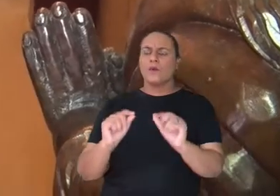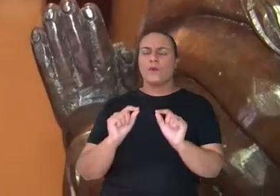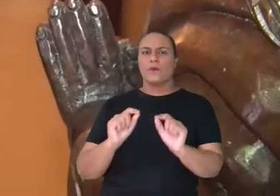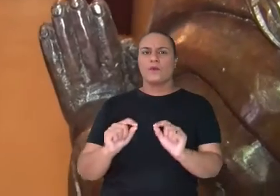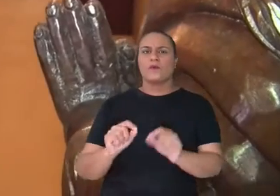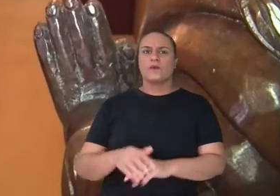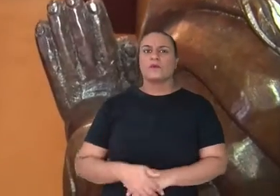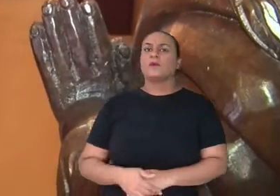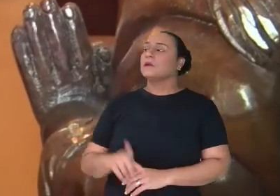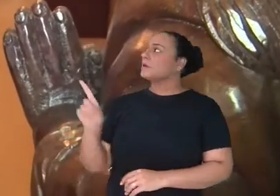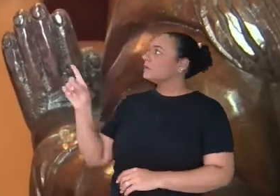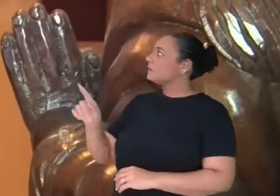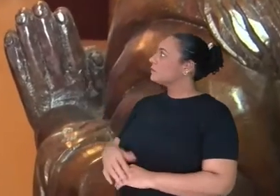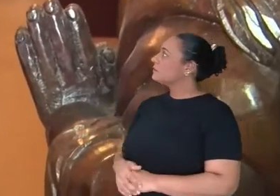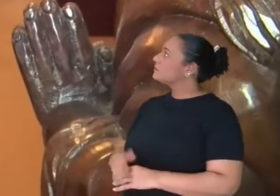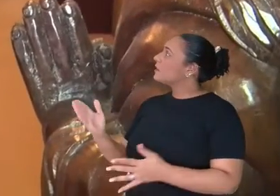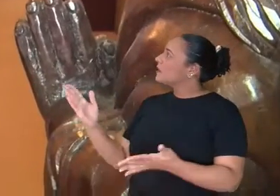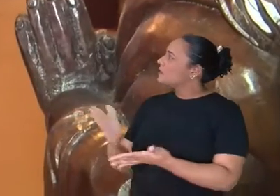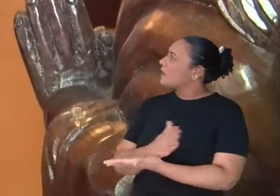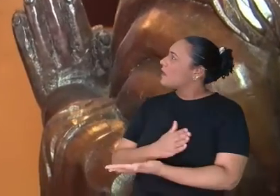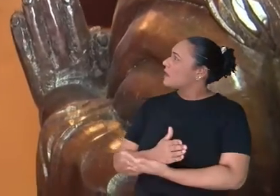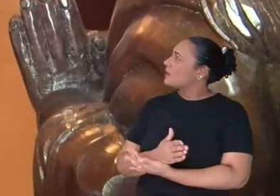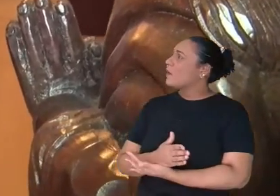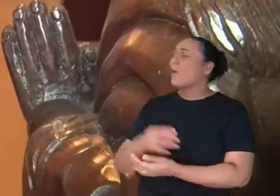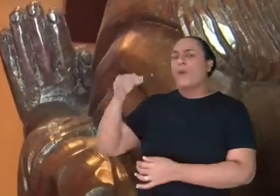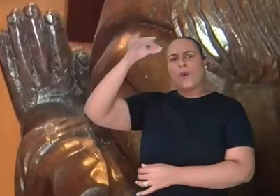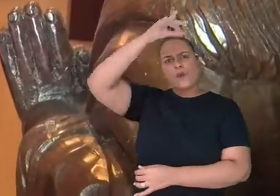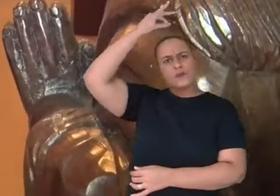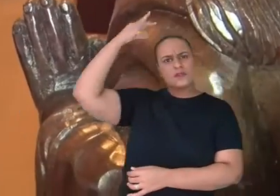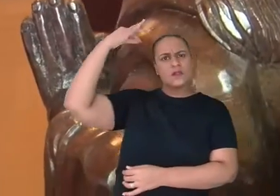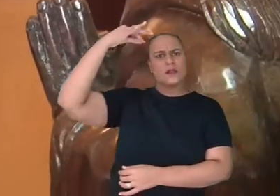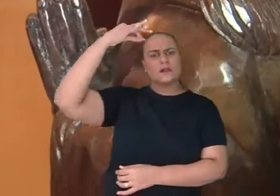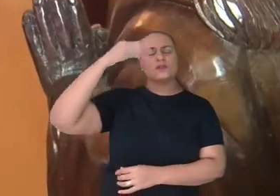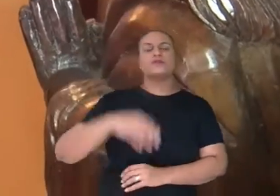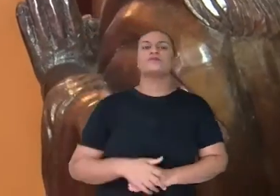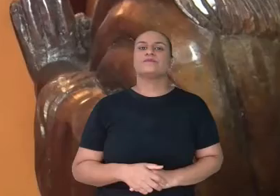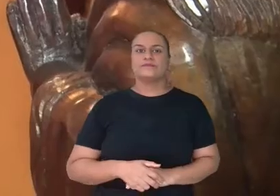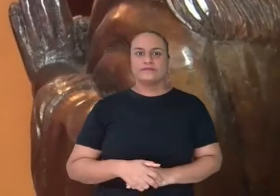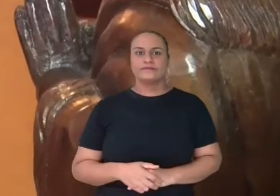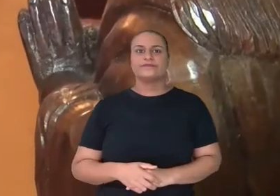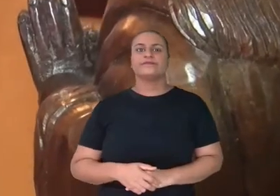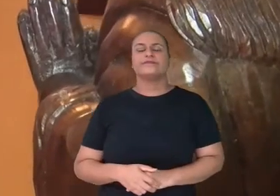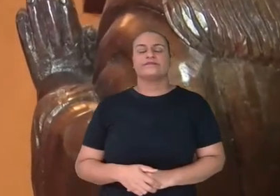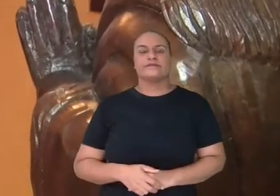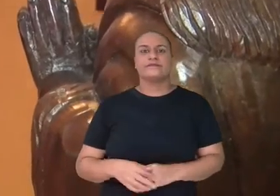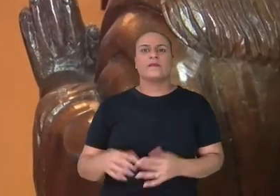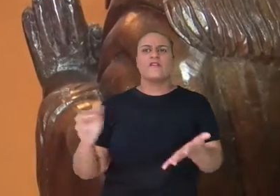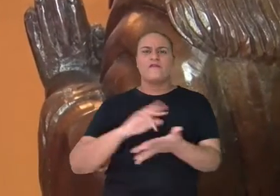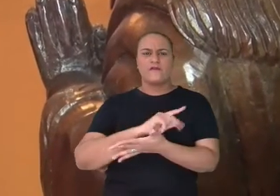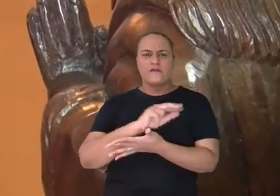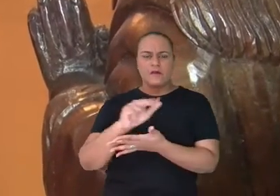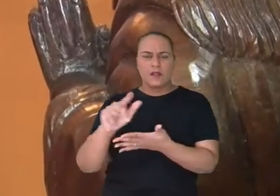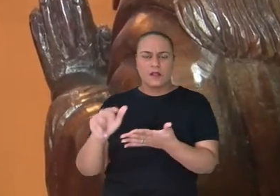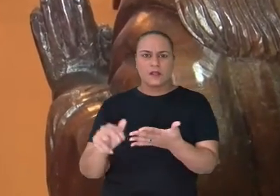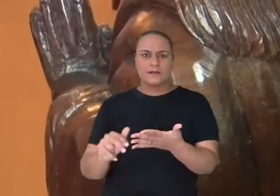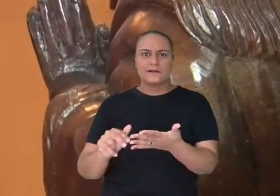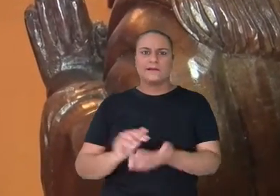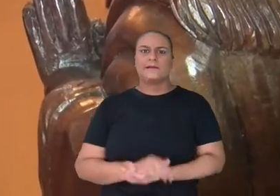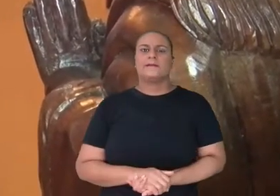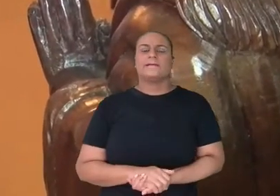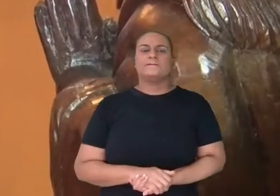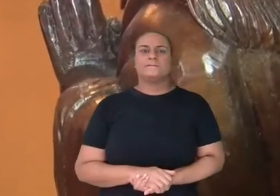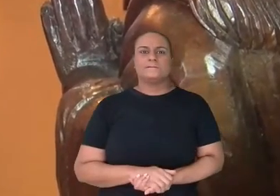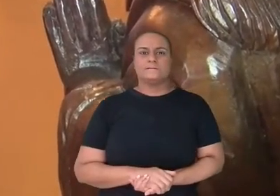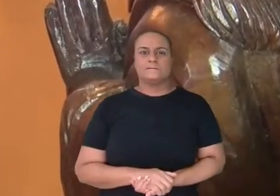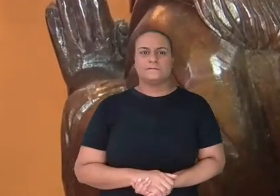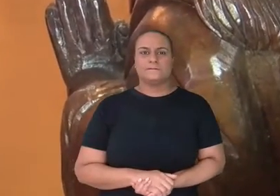pertinho a gente tem São Severino dos Ramos. A gente vê muito isso na João Maria do Padre. Isso. Né? No Bom Jesus da